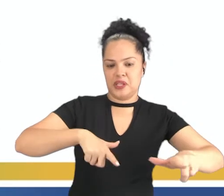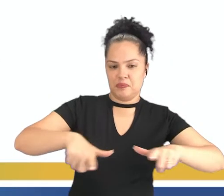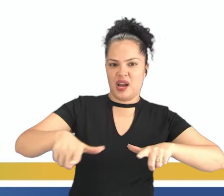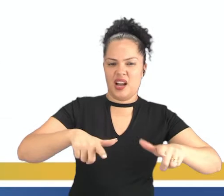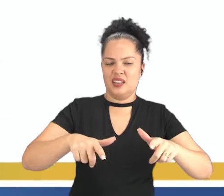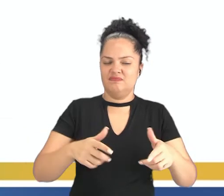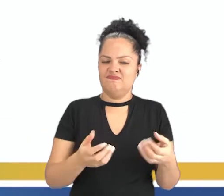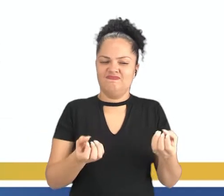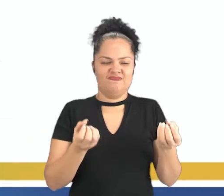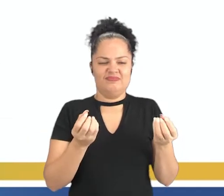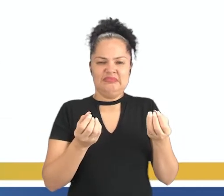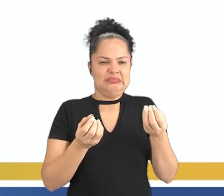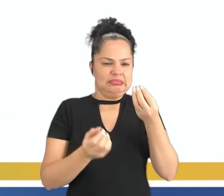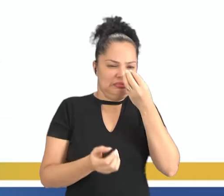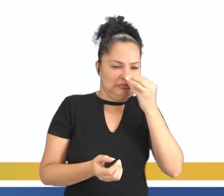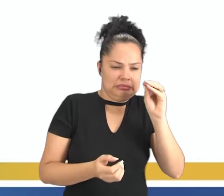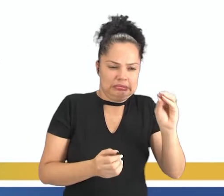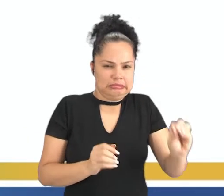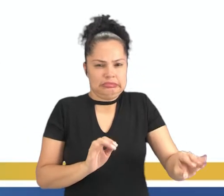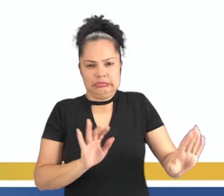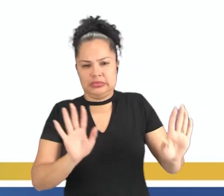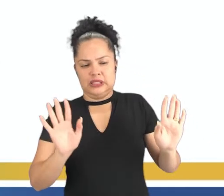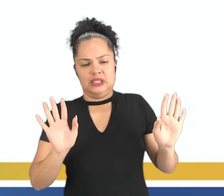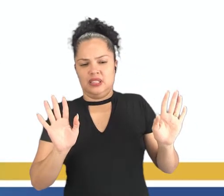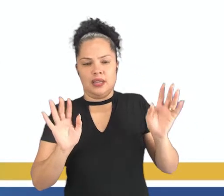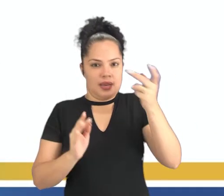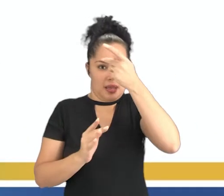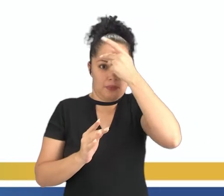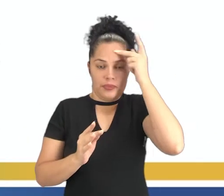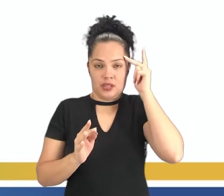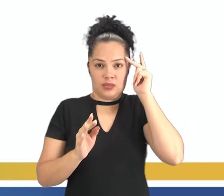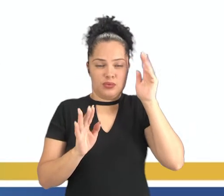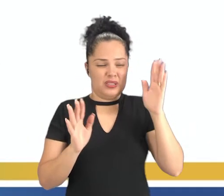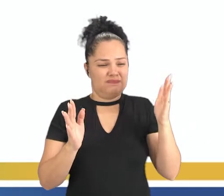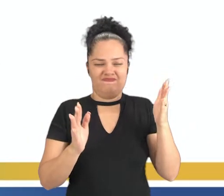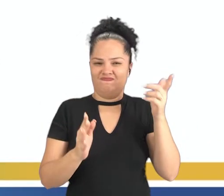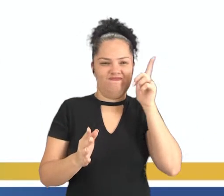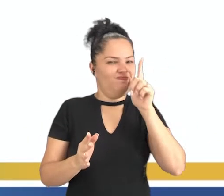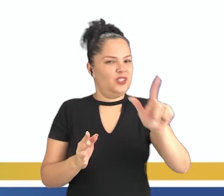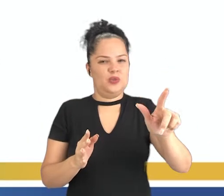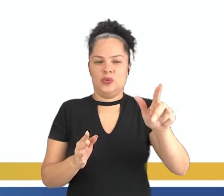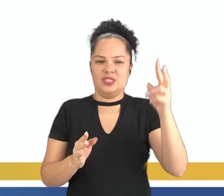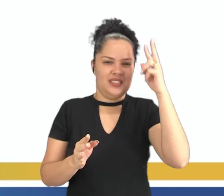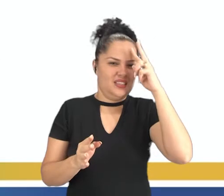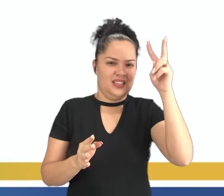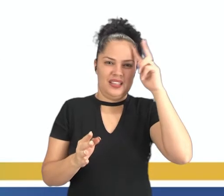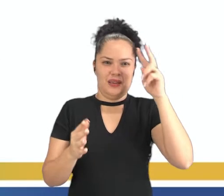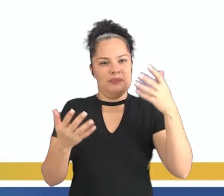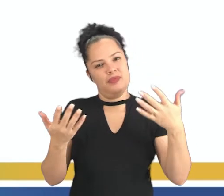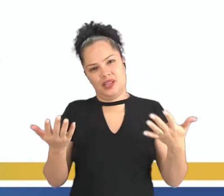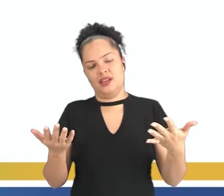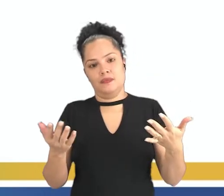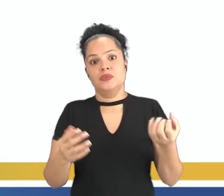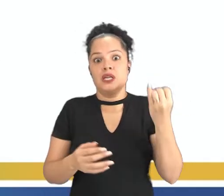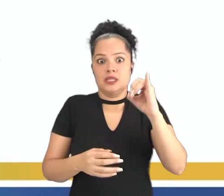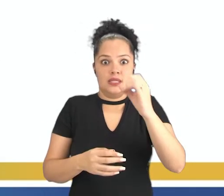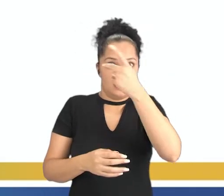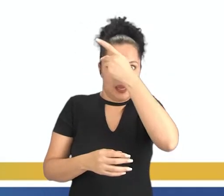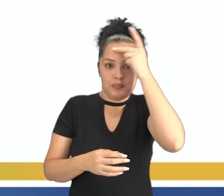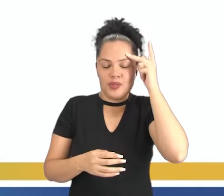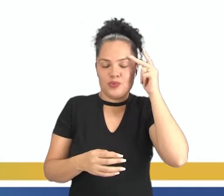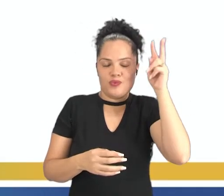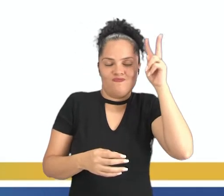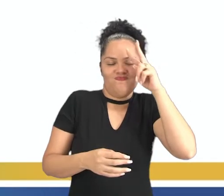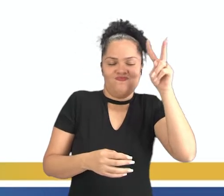contrário, é uma espécie de sedativo que faz a pessoa memorizar mal. A outra forma de deixar a memória viva é